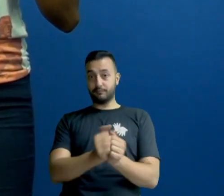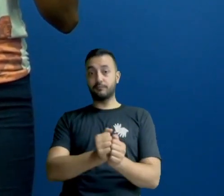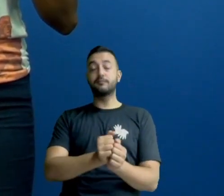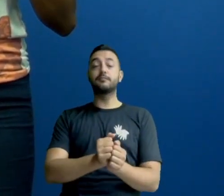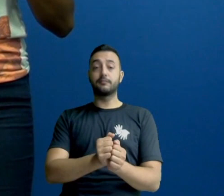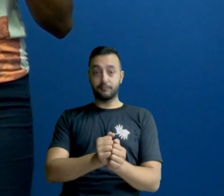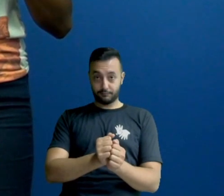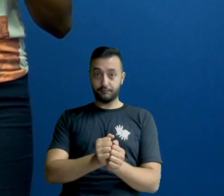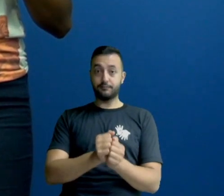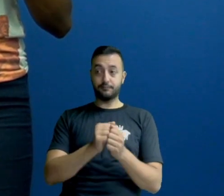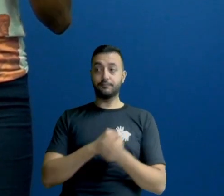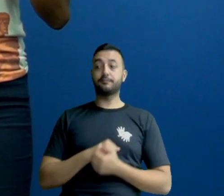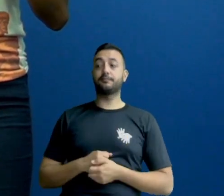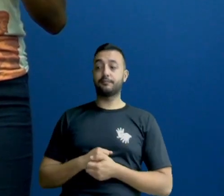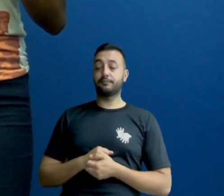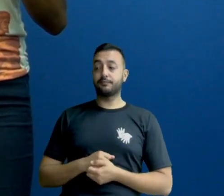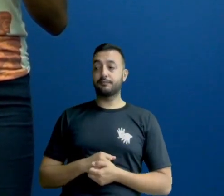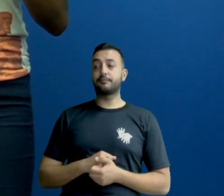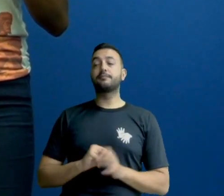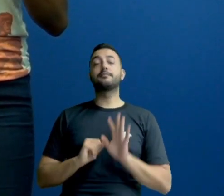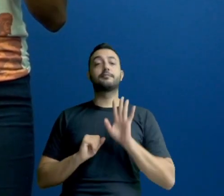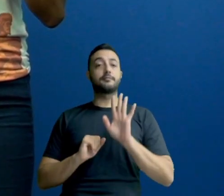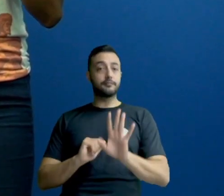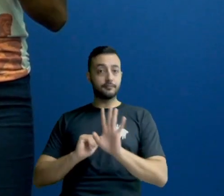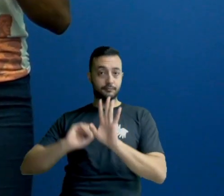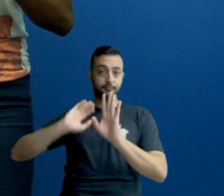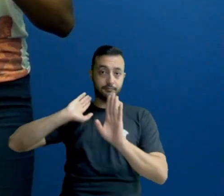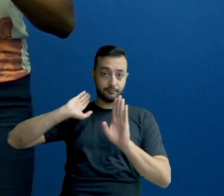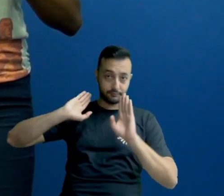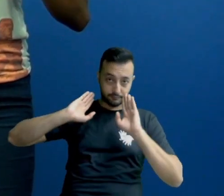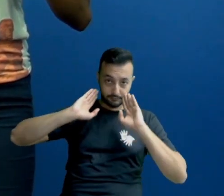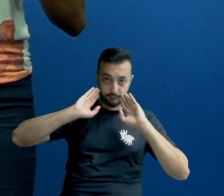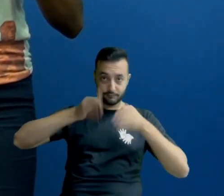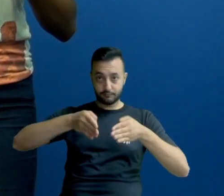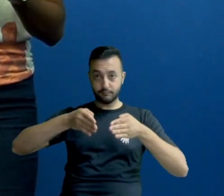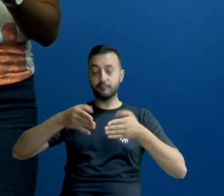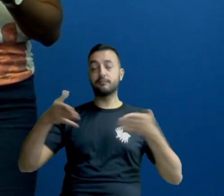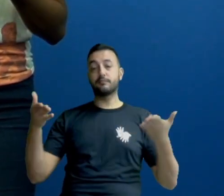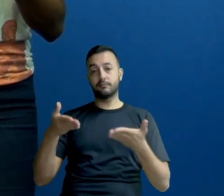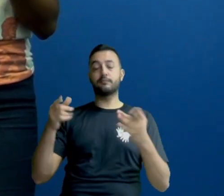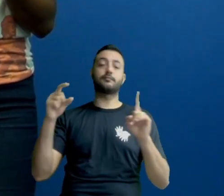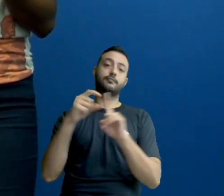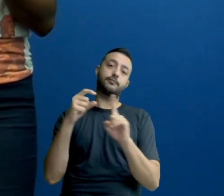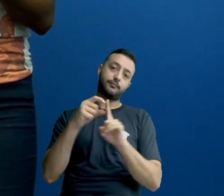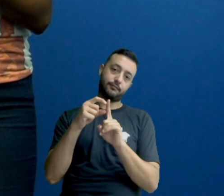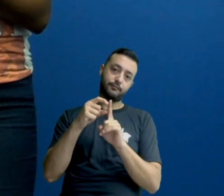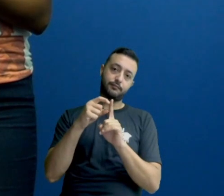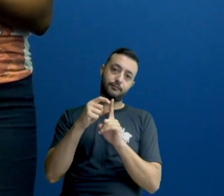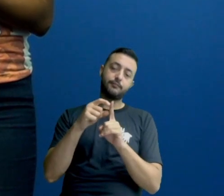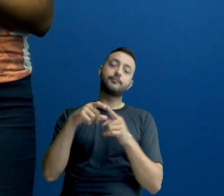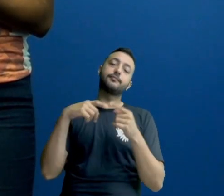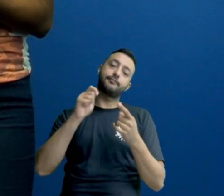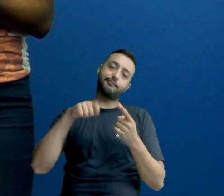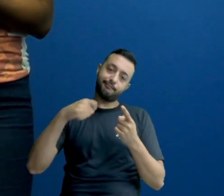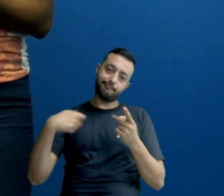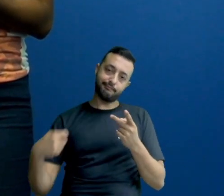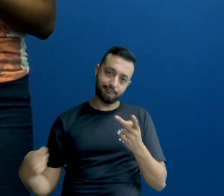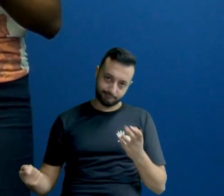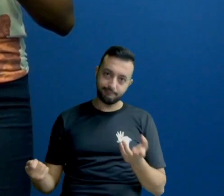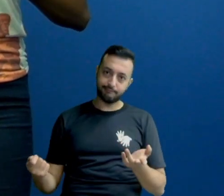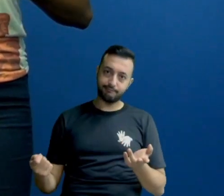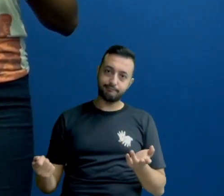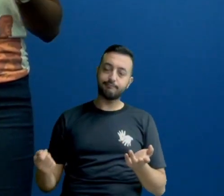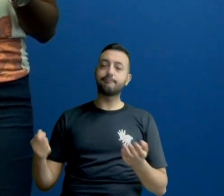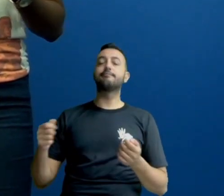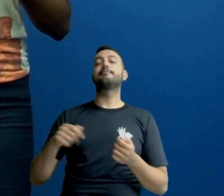união aí do verbo to be. Mas o foco de hoje é principalmente as palavras, que são chamadas de adjetivos,